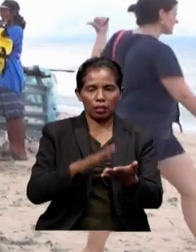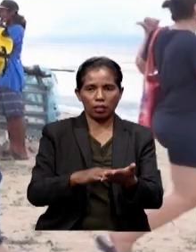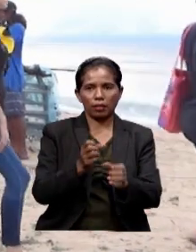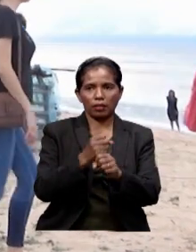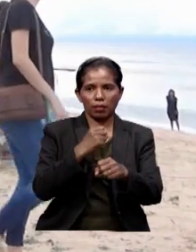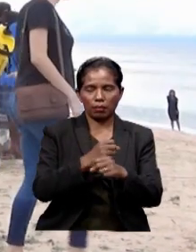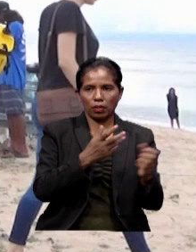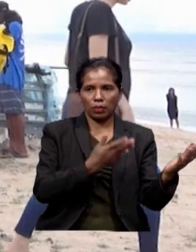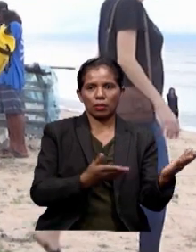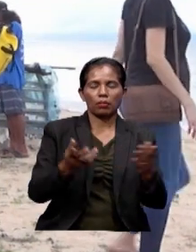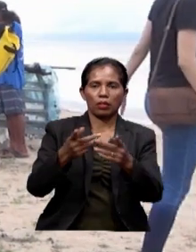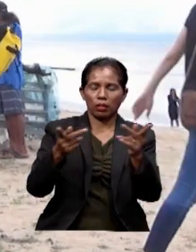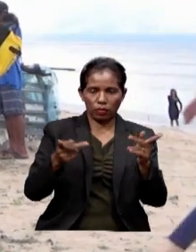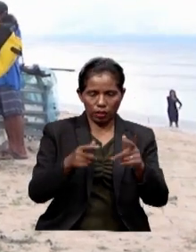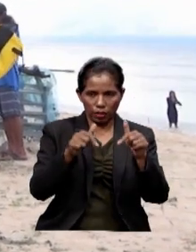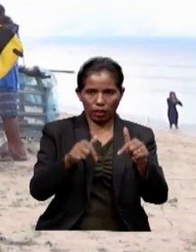área mais fatinda.